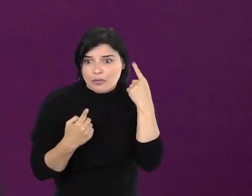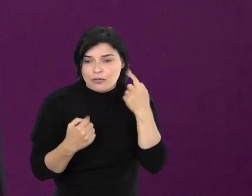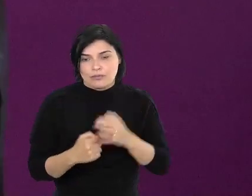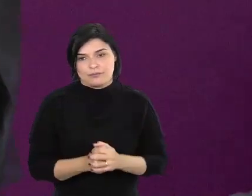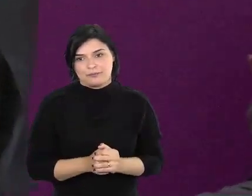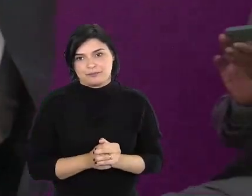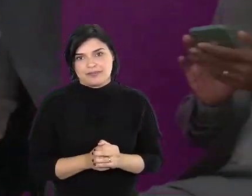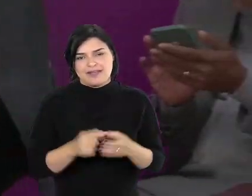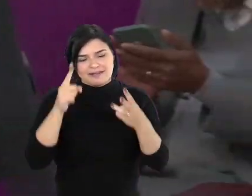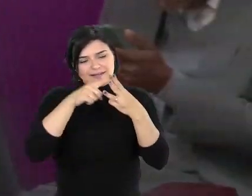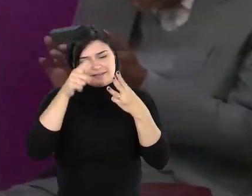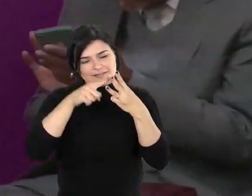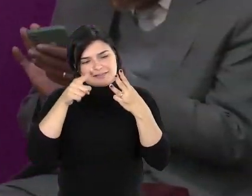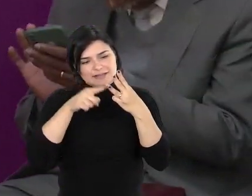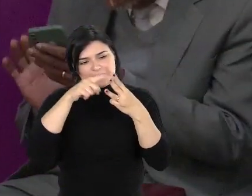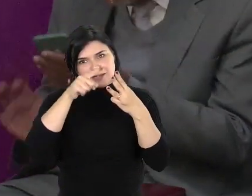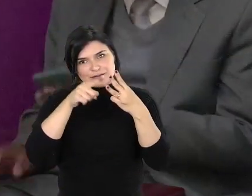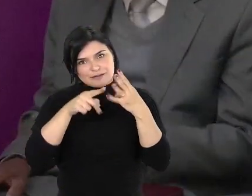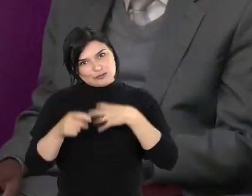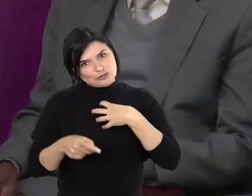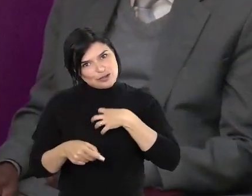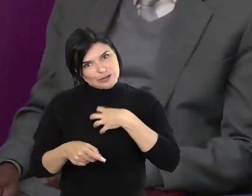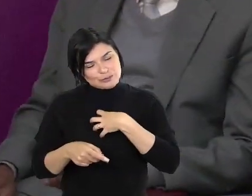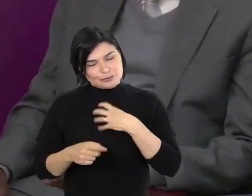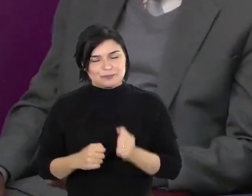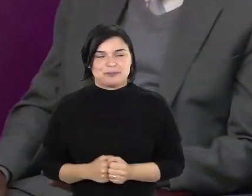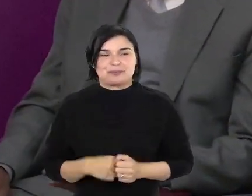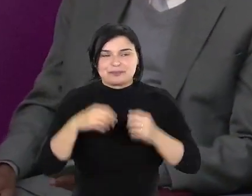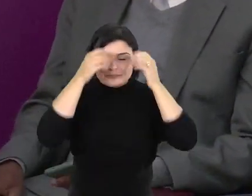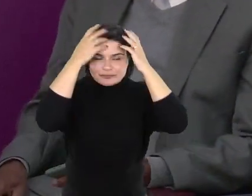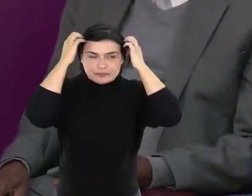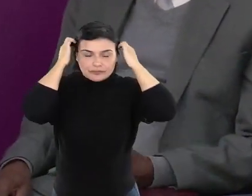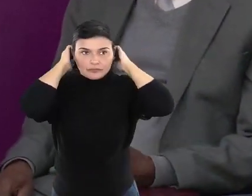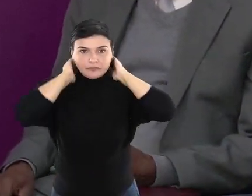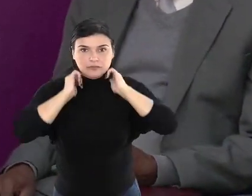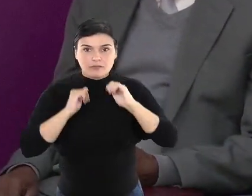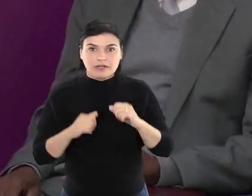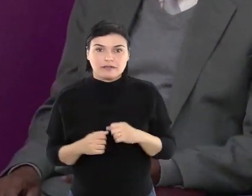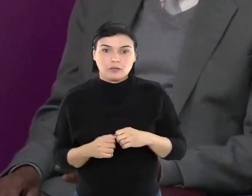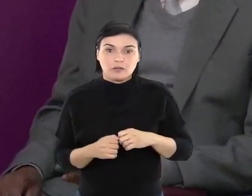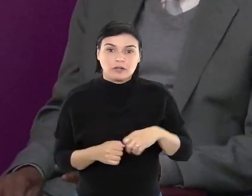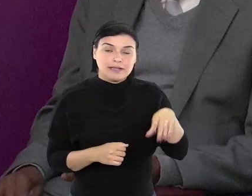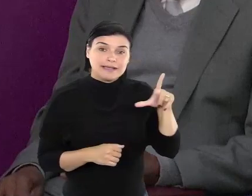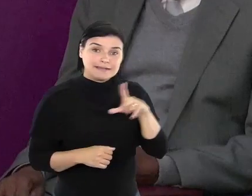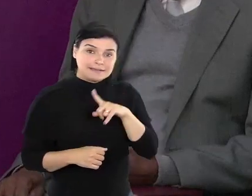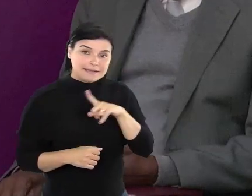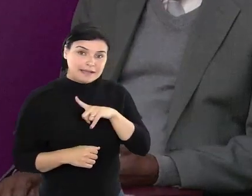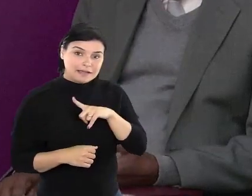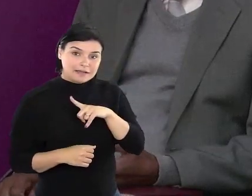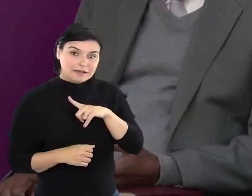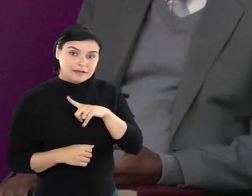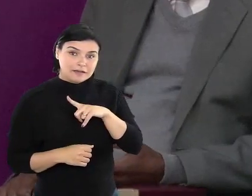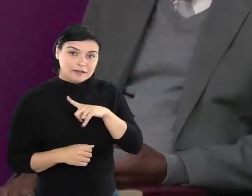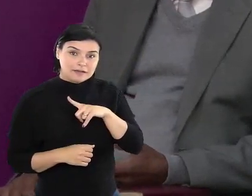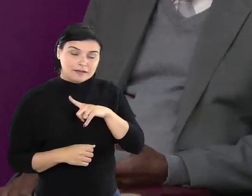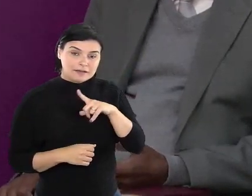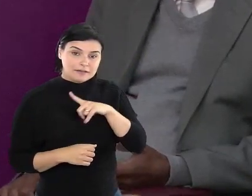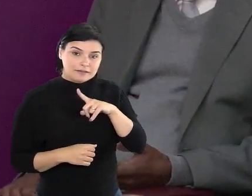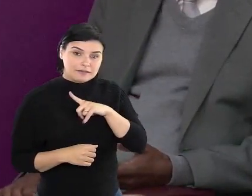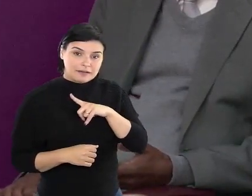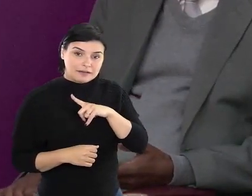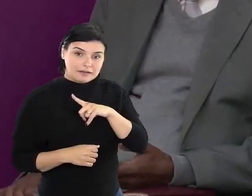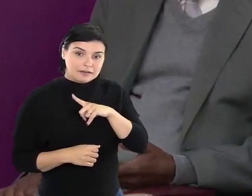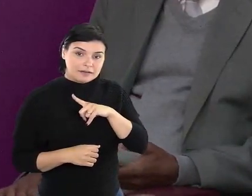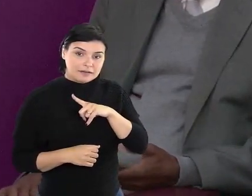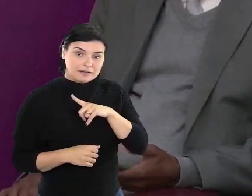três tipos de doido na bíblia Salmo 14 diz o néce no seu diz o louco no seu coração Deus